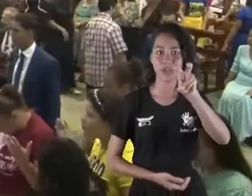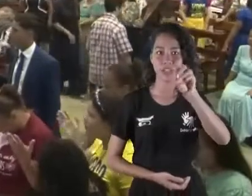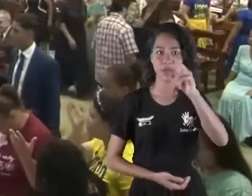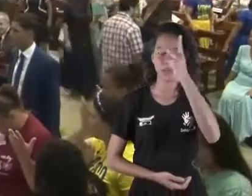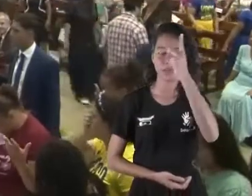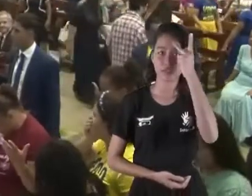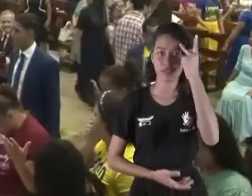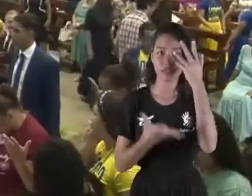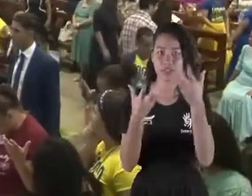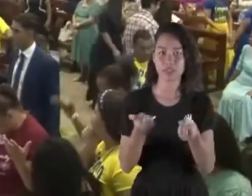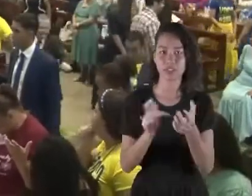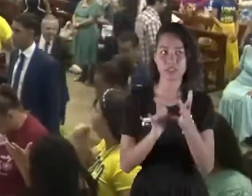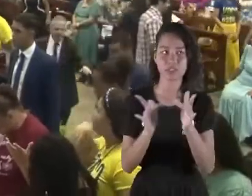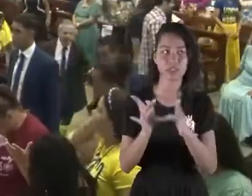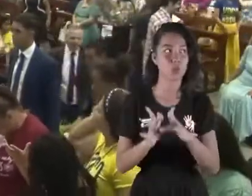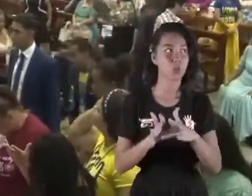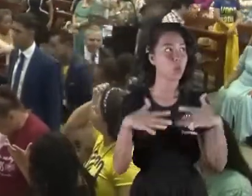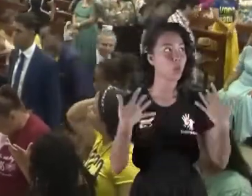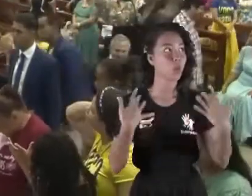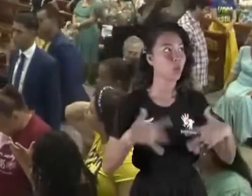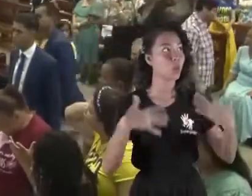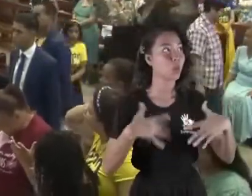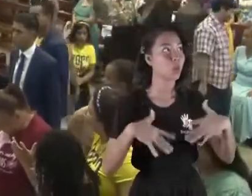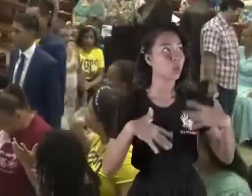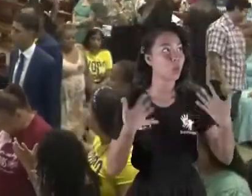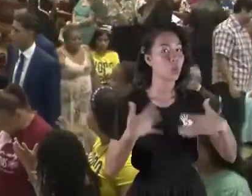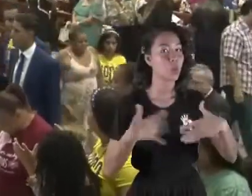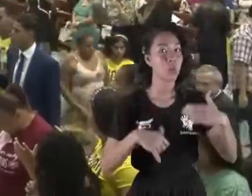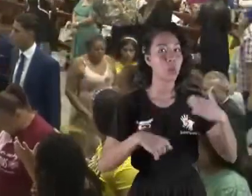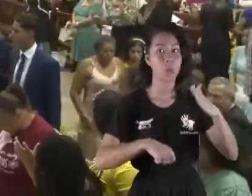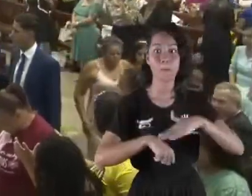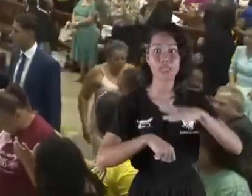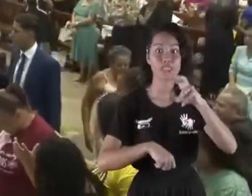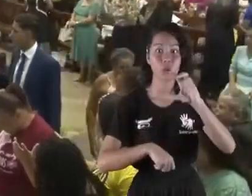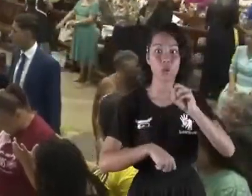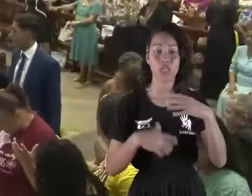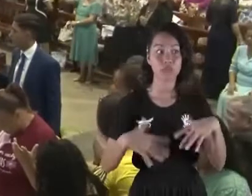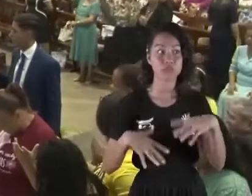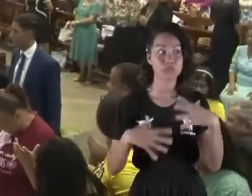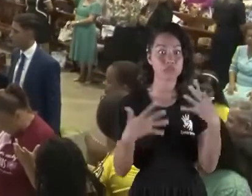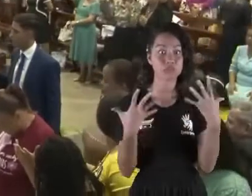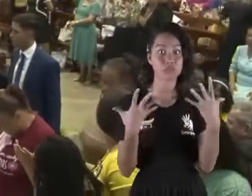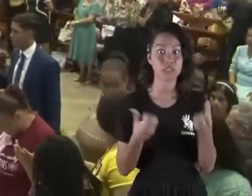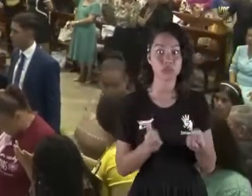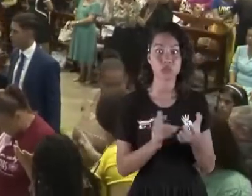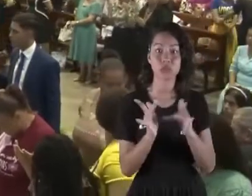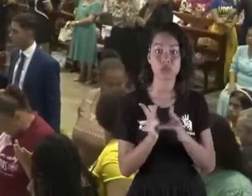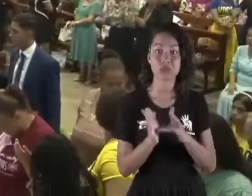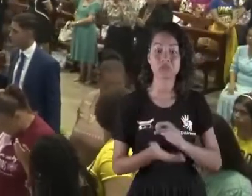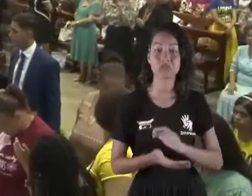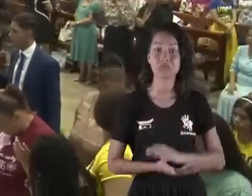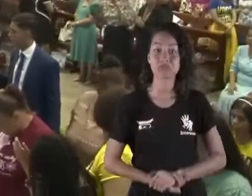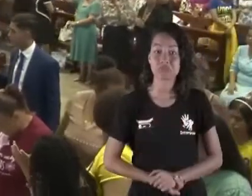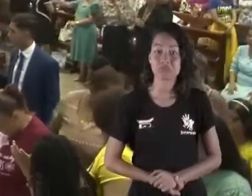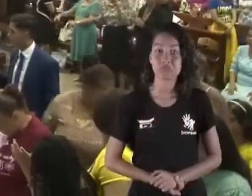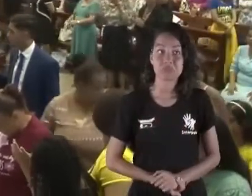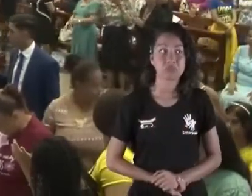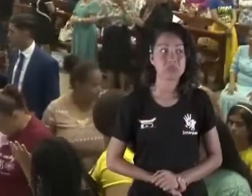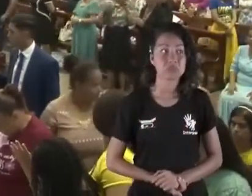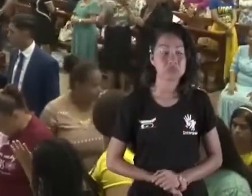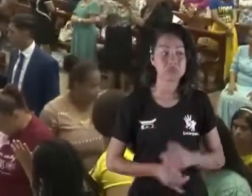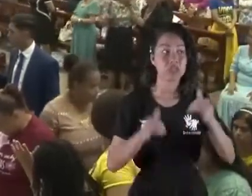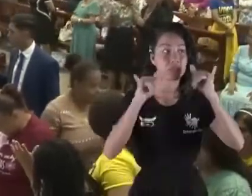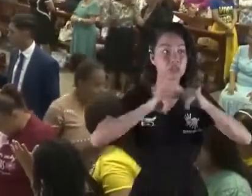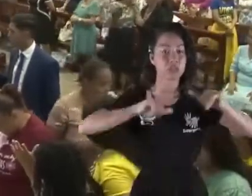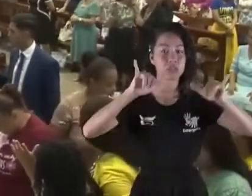Vai passar de 50. Já passou de 50. Olha a 51 chegando aqui na frente.